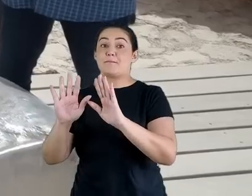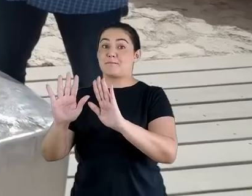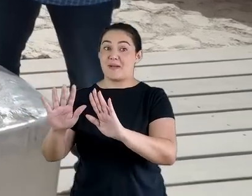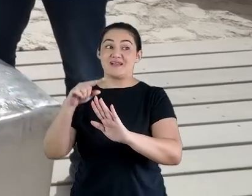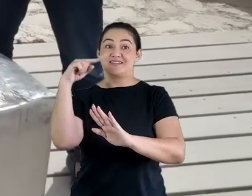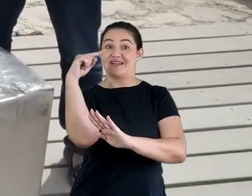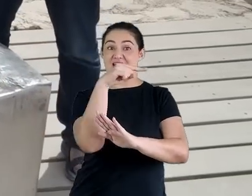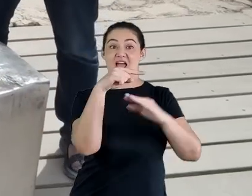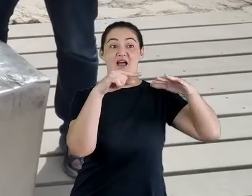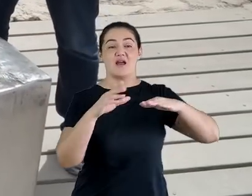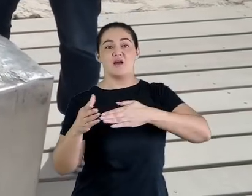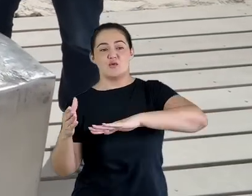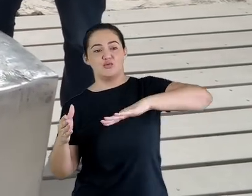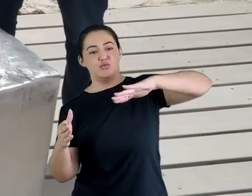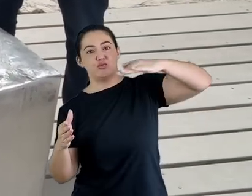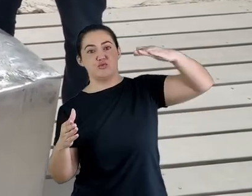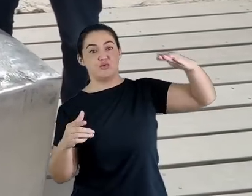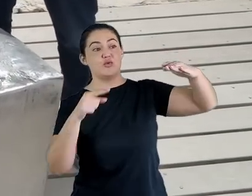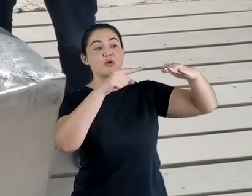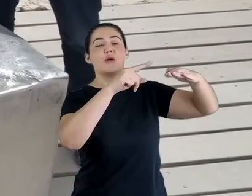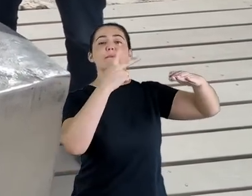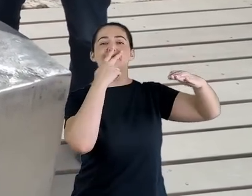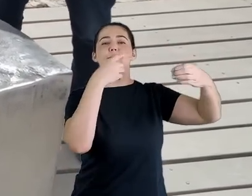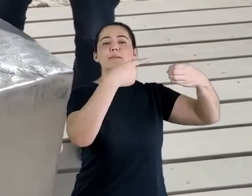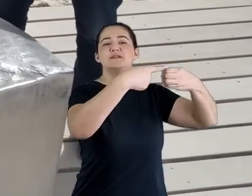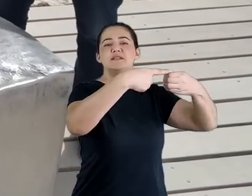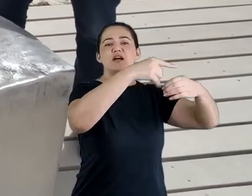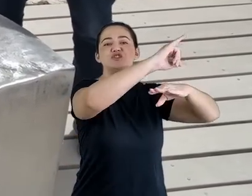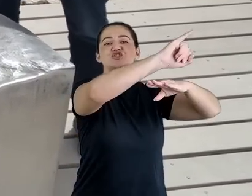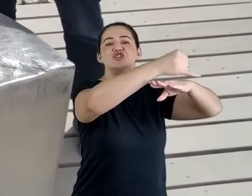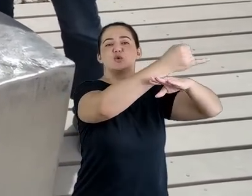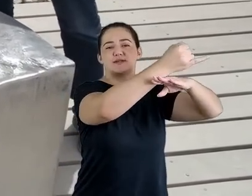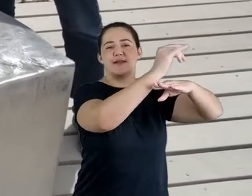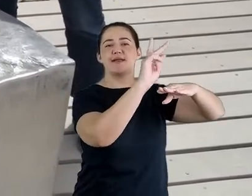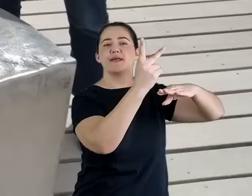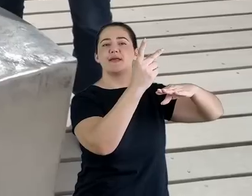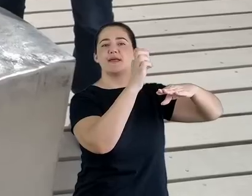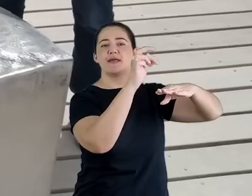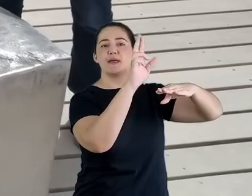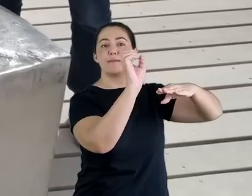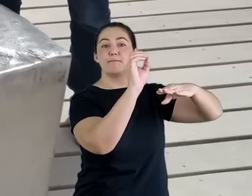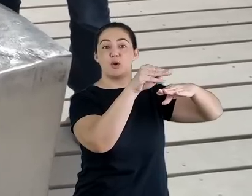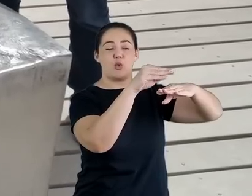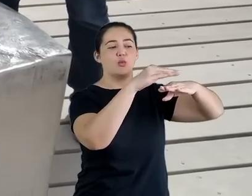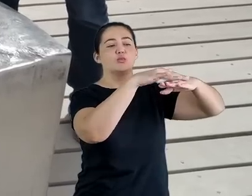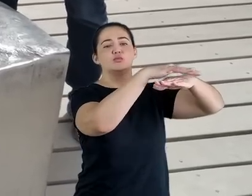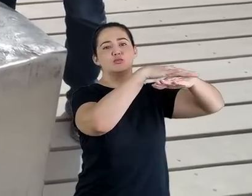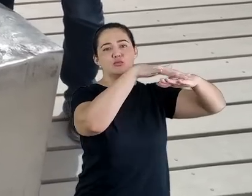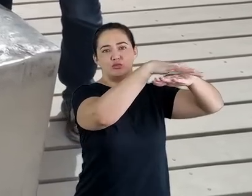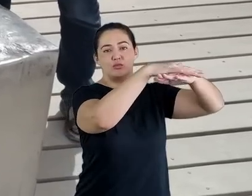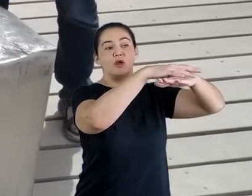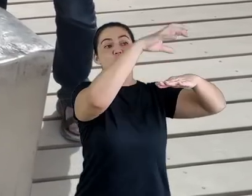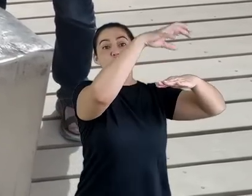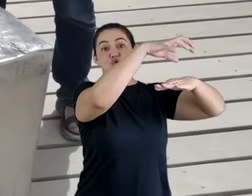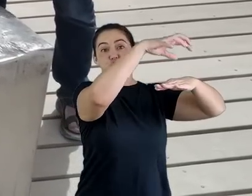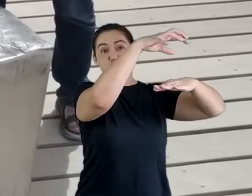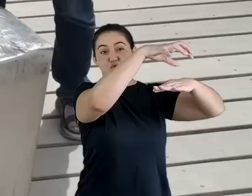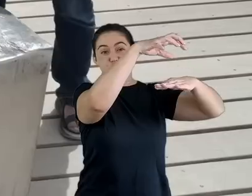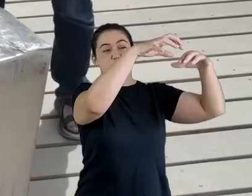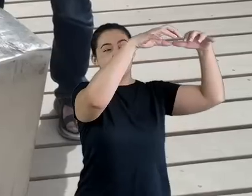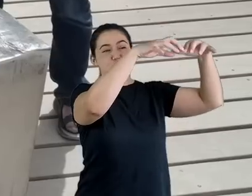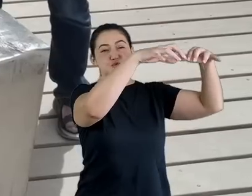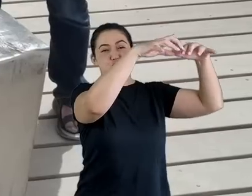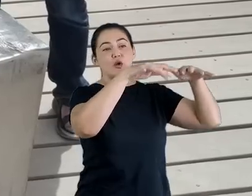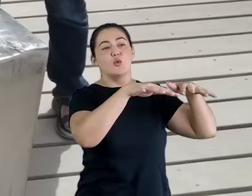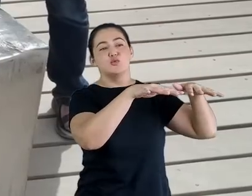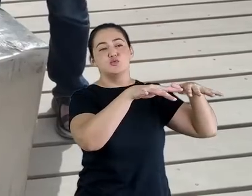Jerusalém, na região de Hebron. E quando está na estação das chuvas, quando chove lá, as enchentes estão chegando a esta área porque temos